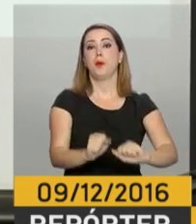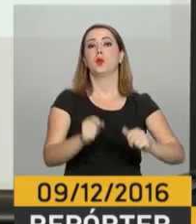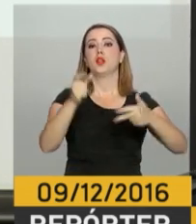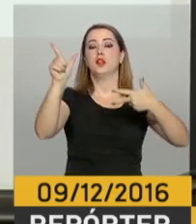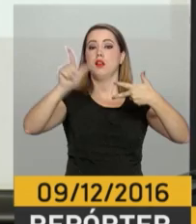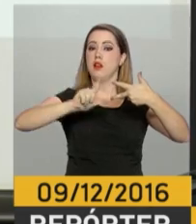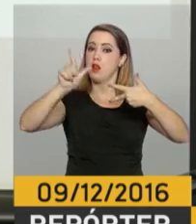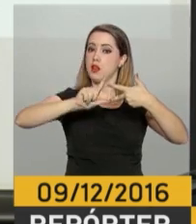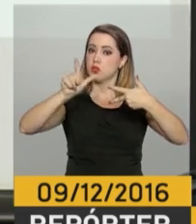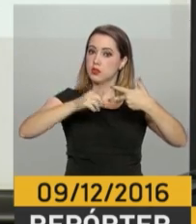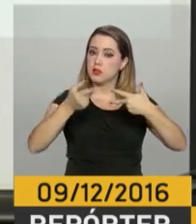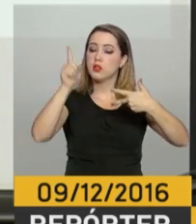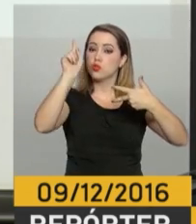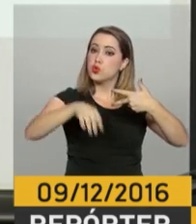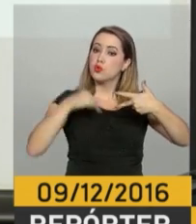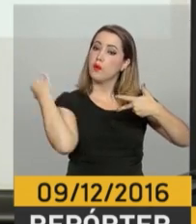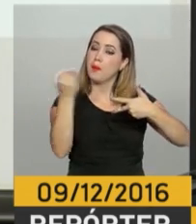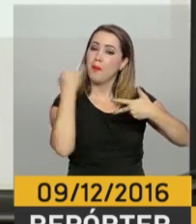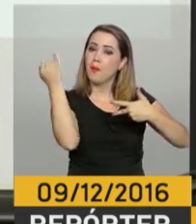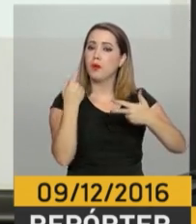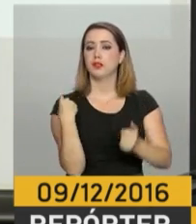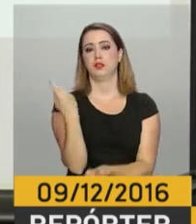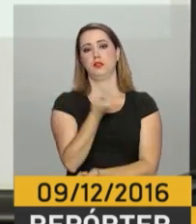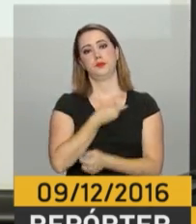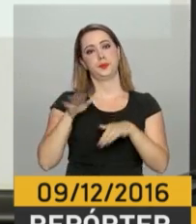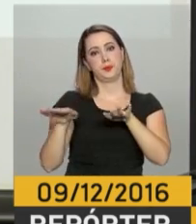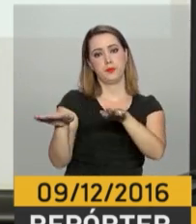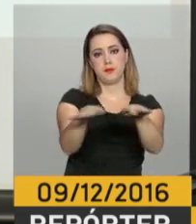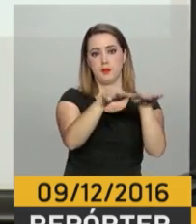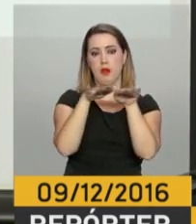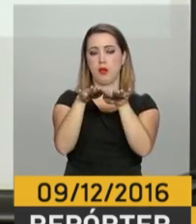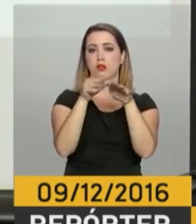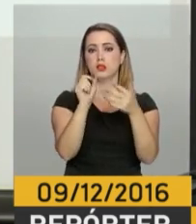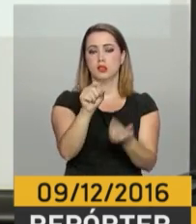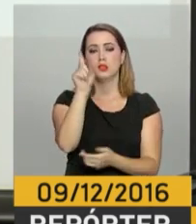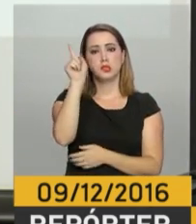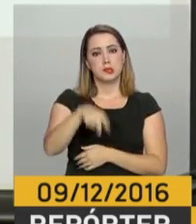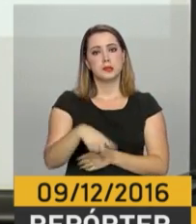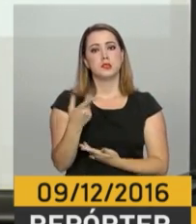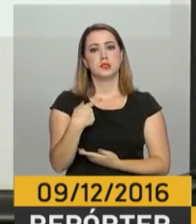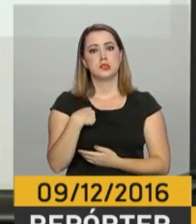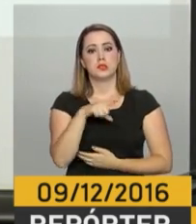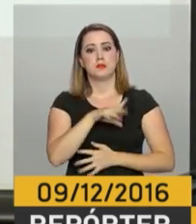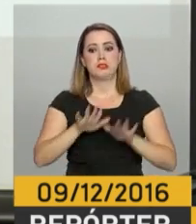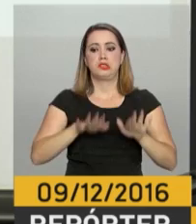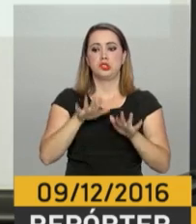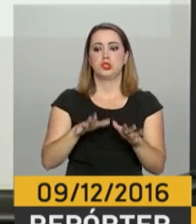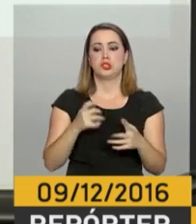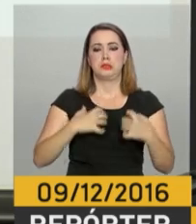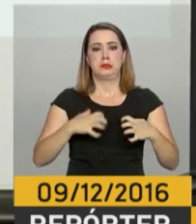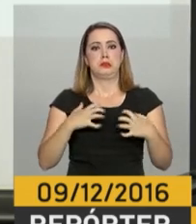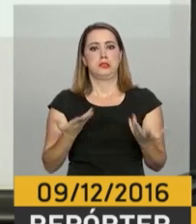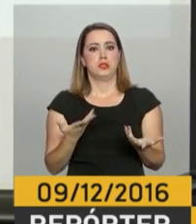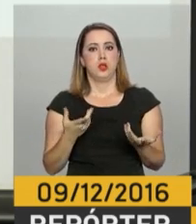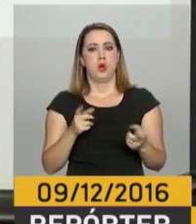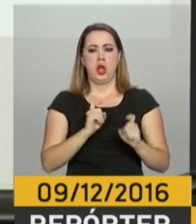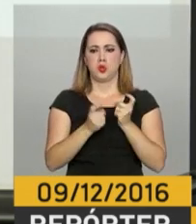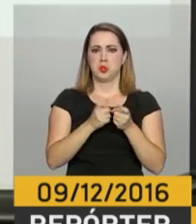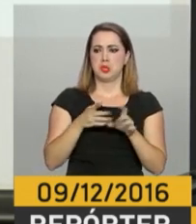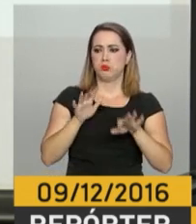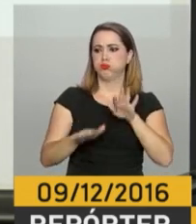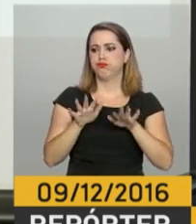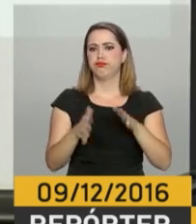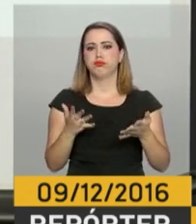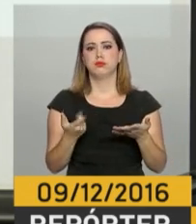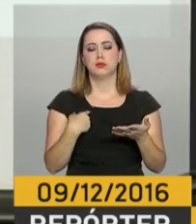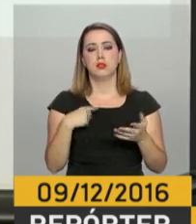essencial na nossa democracia. Muitas e muitas vezes nós verificamos um abalo institucional, não é? E quando se